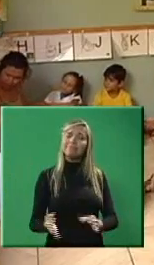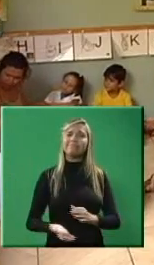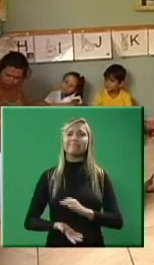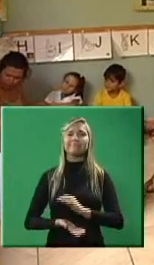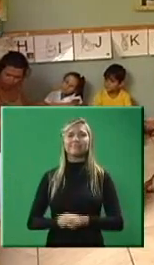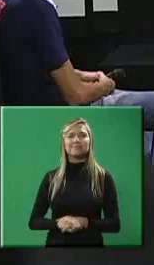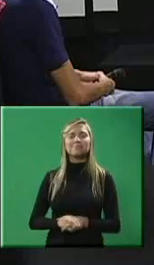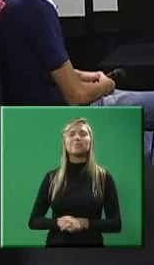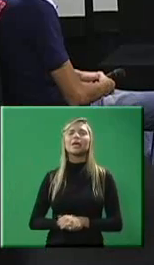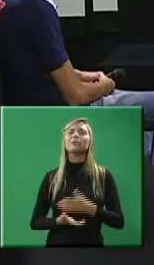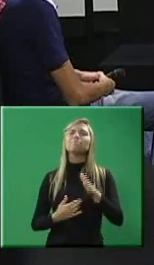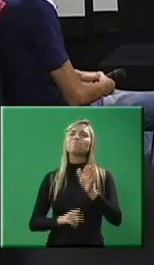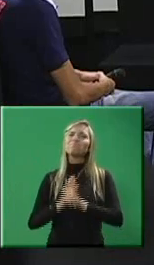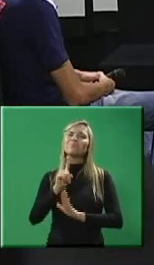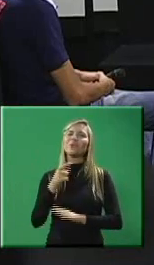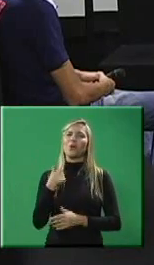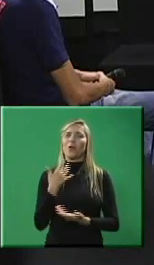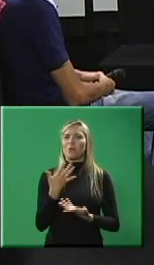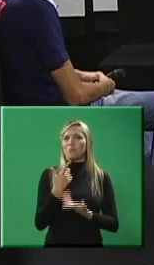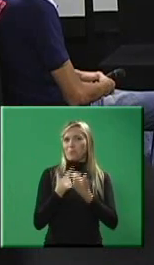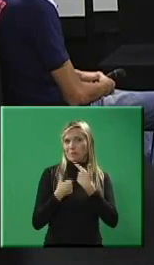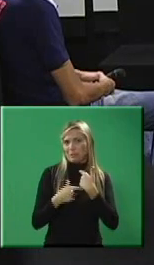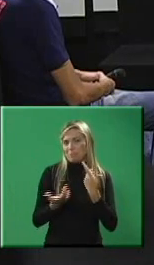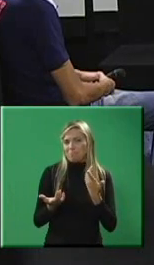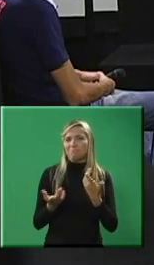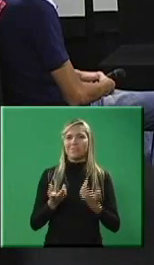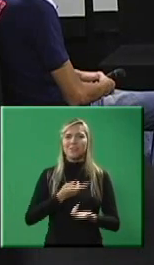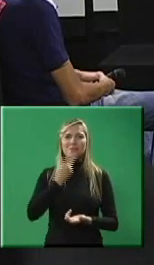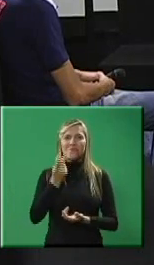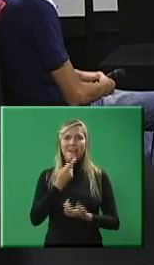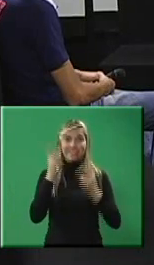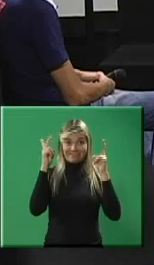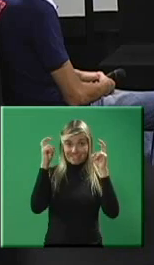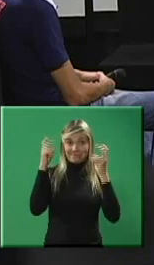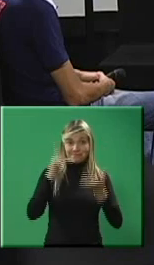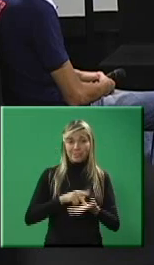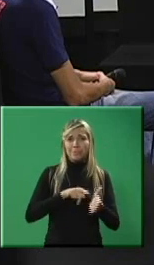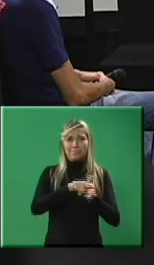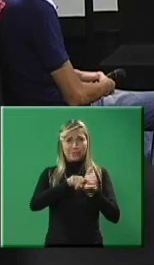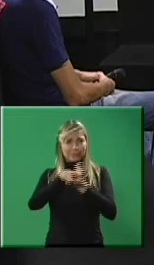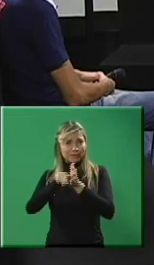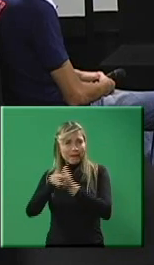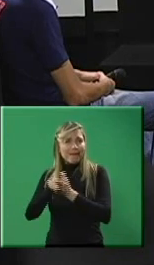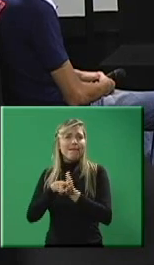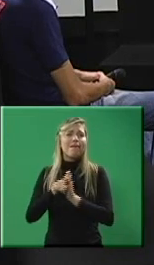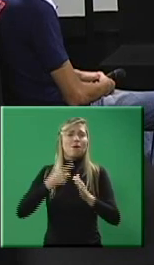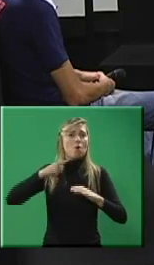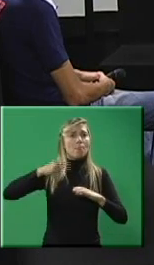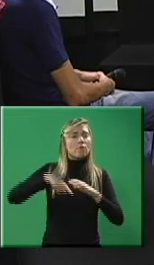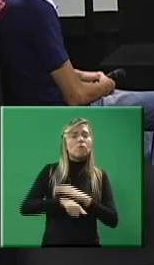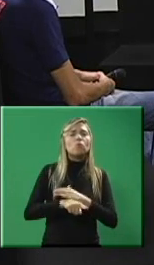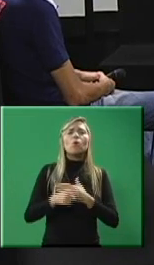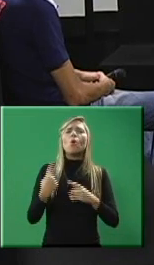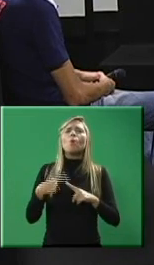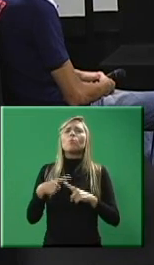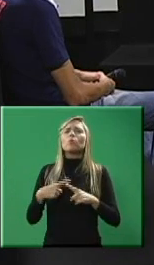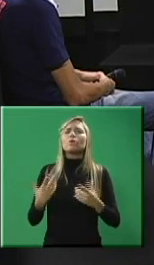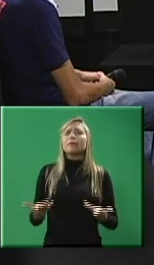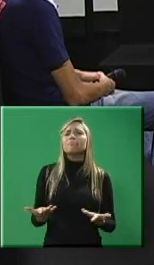completas, né? Parece que chama a atenção, quer dizer, a proposta de estudos, essa discussão